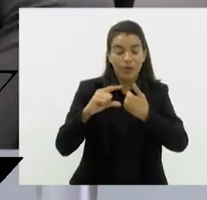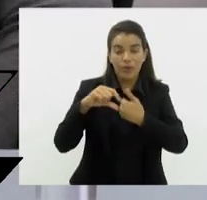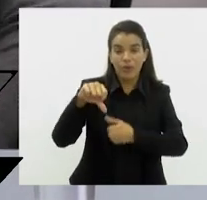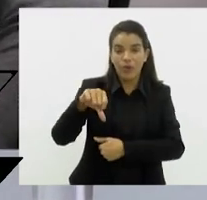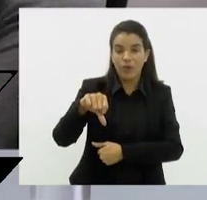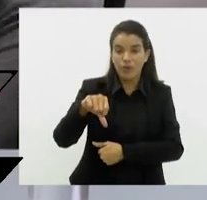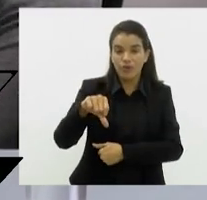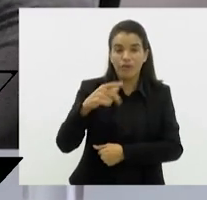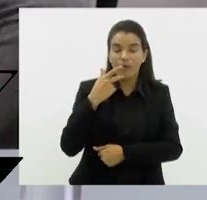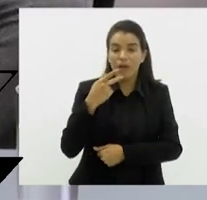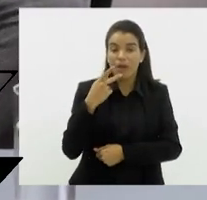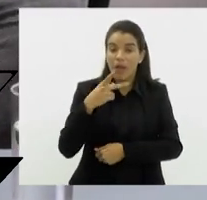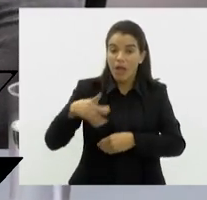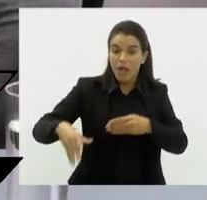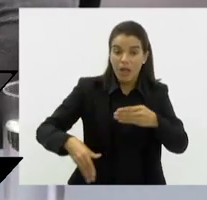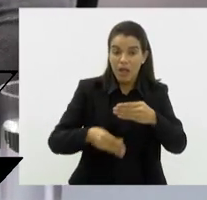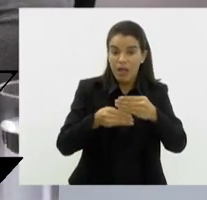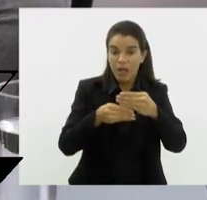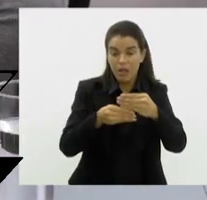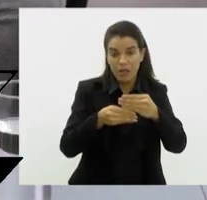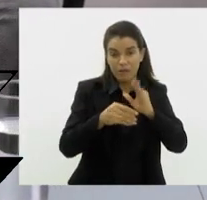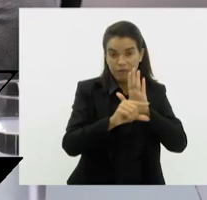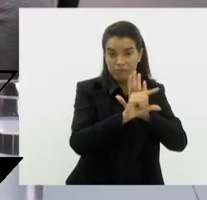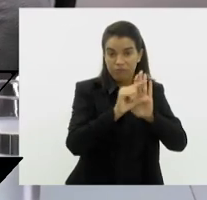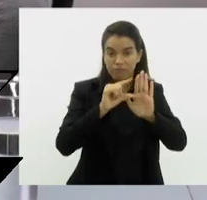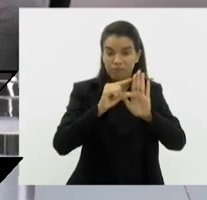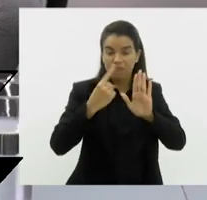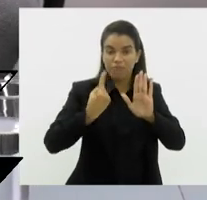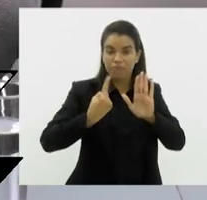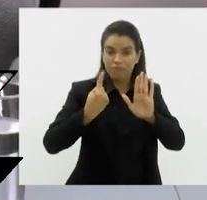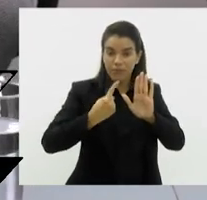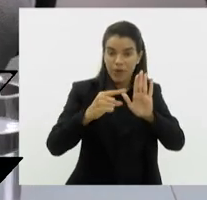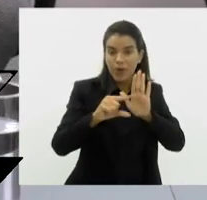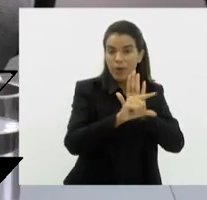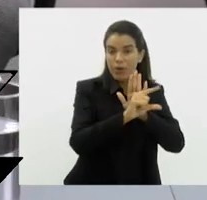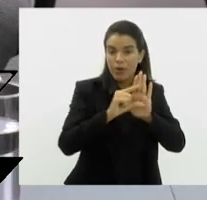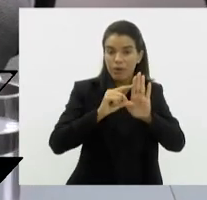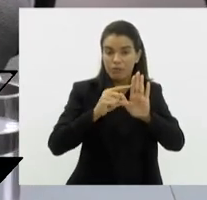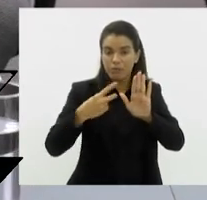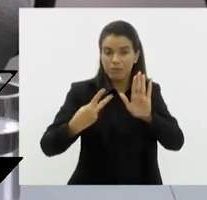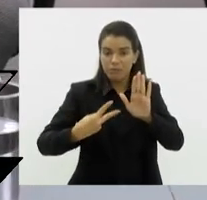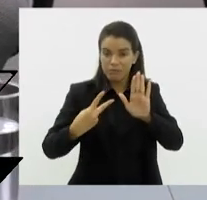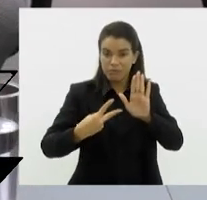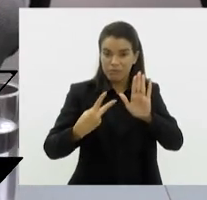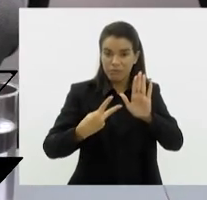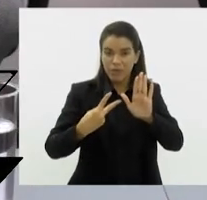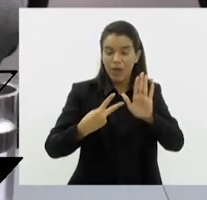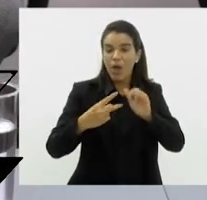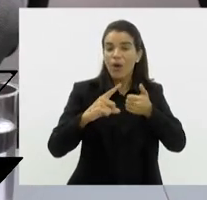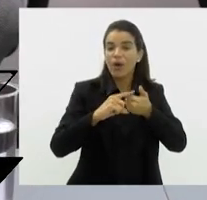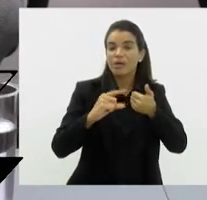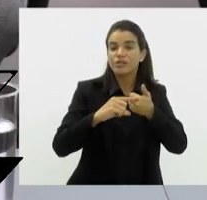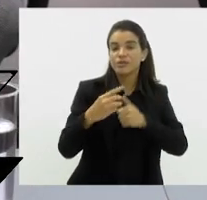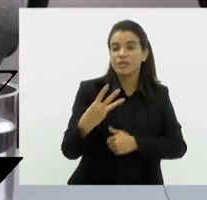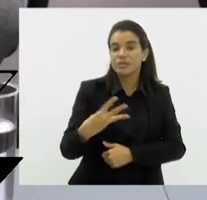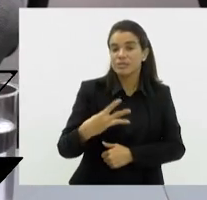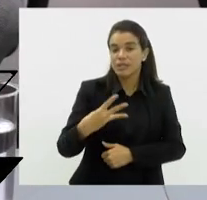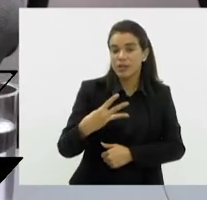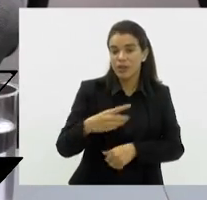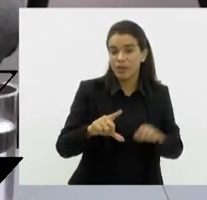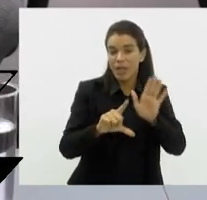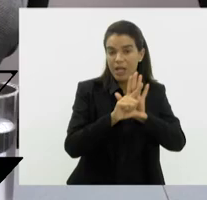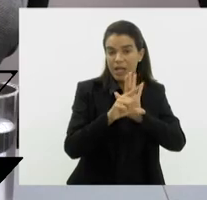diz: acrescenta-se o parágrafo 1º e o parágrafo 2º ao artigo 3º da